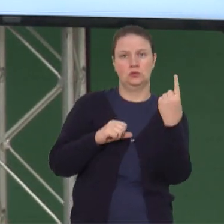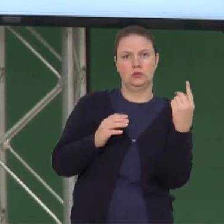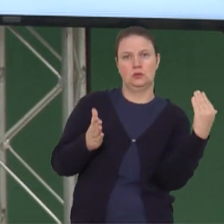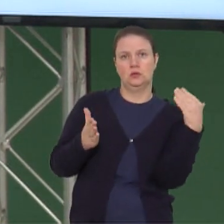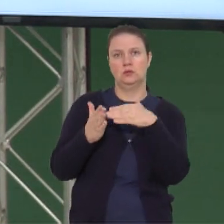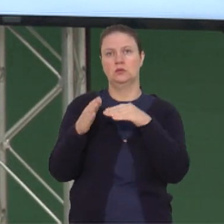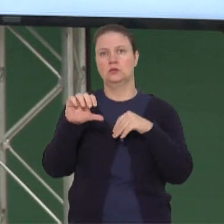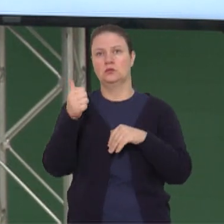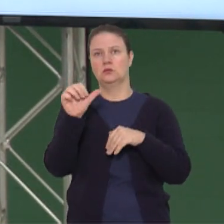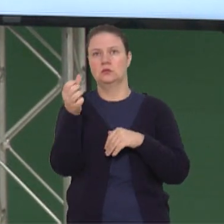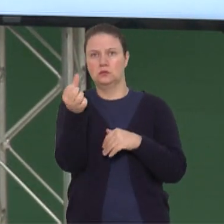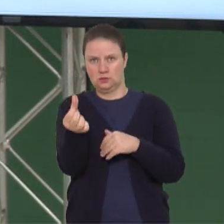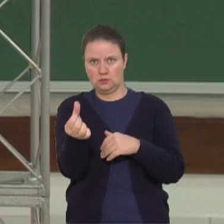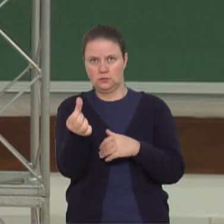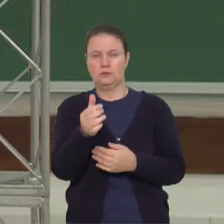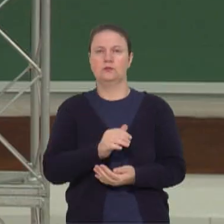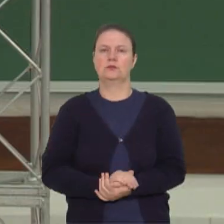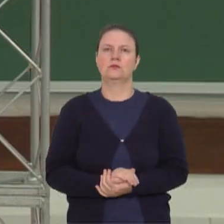116.